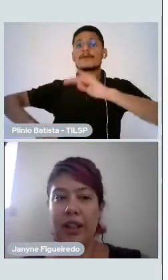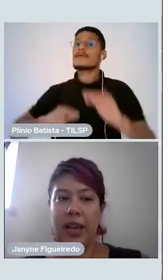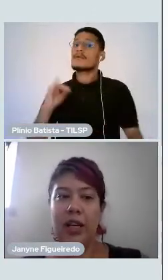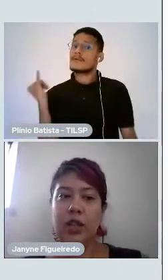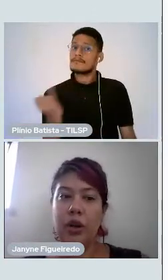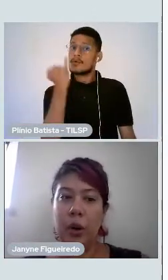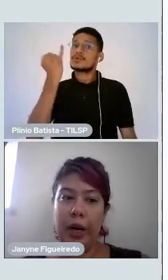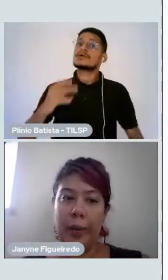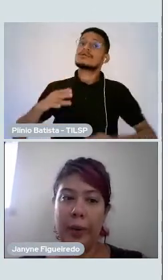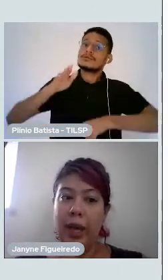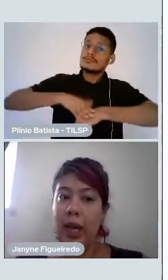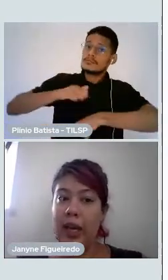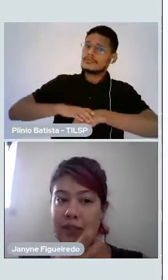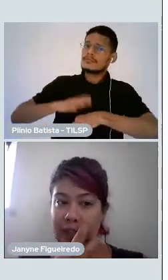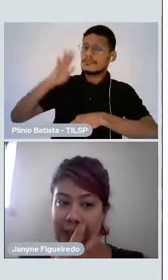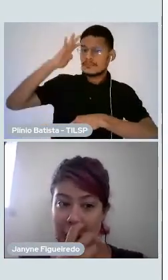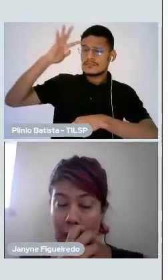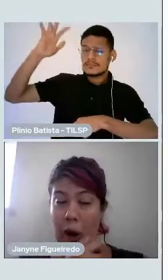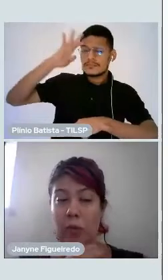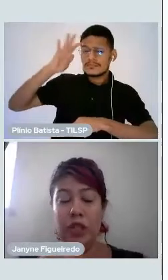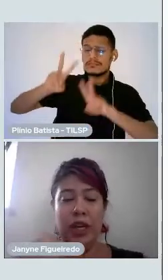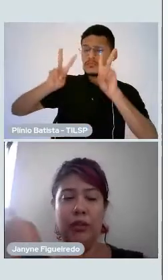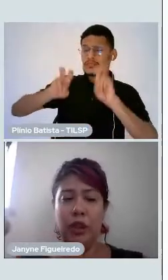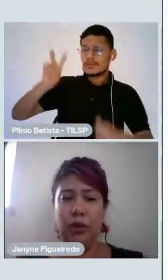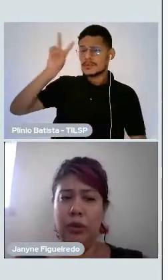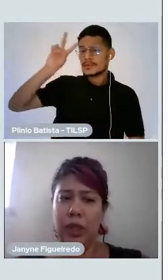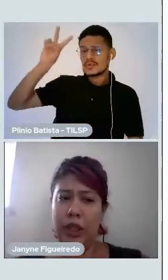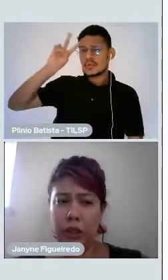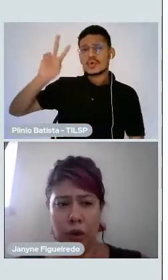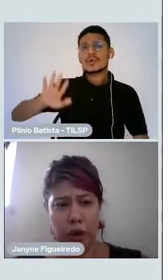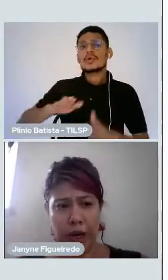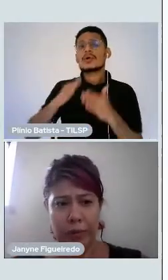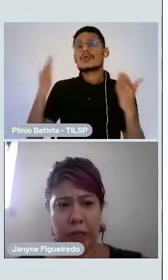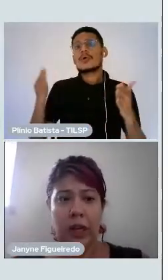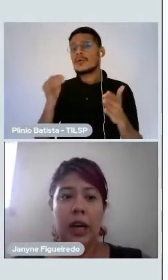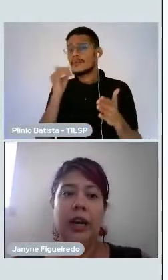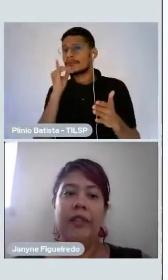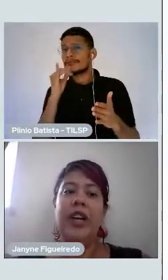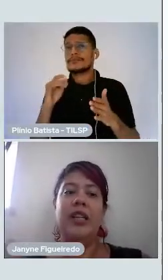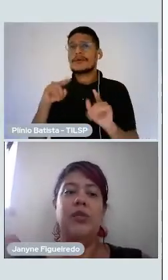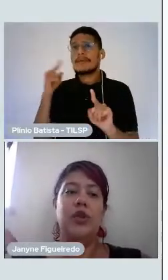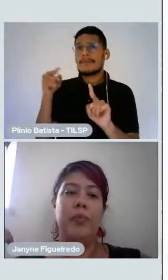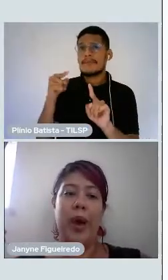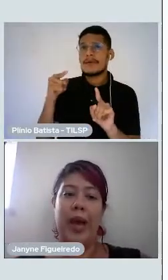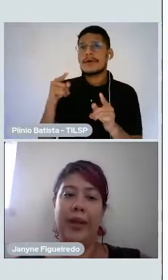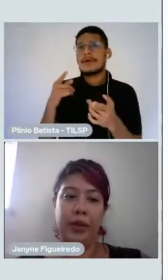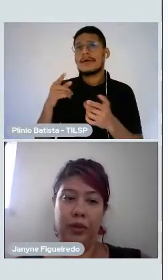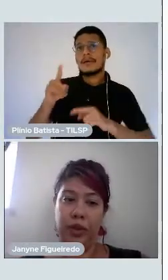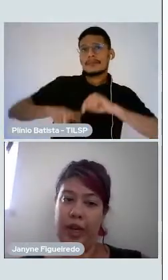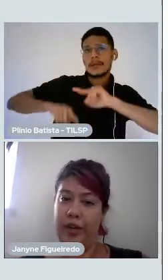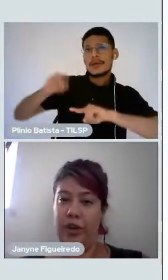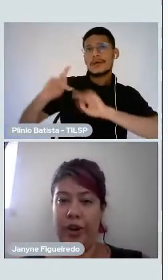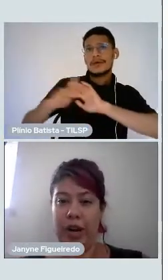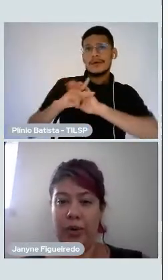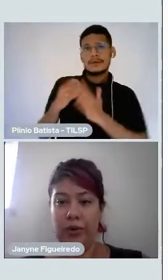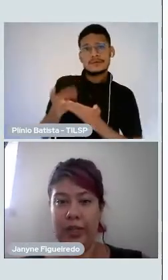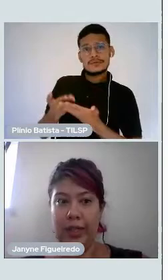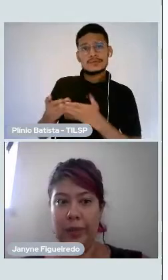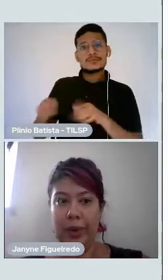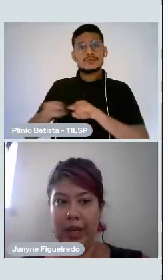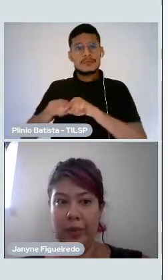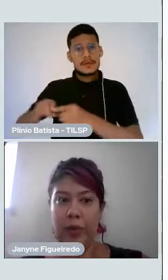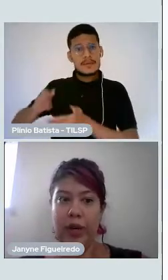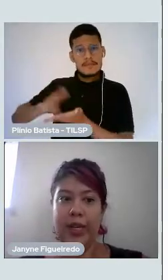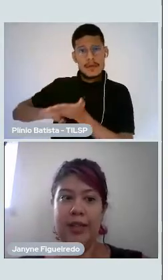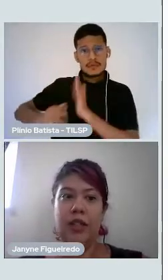de refletir a história. Refletir qual é o objeto de estudo da história, refletir os métodos que a história